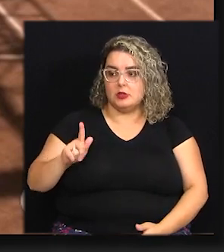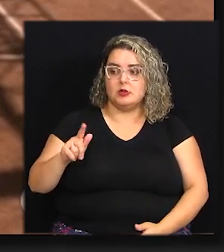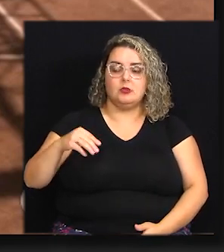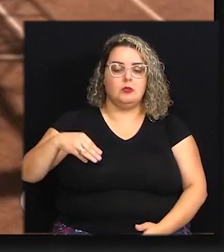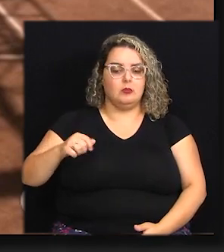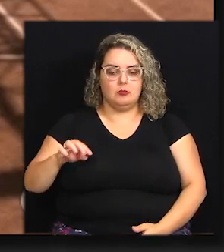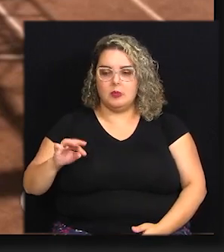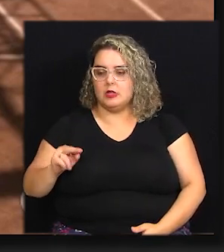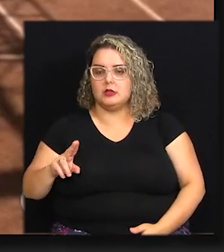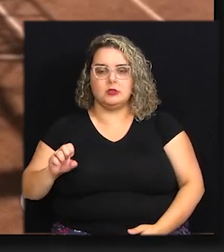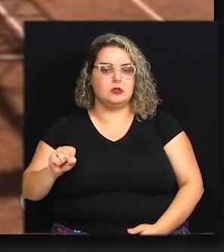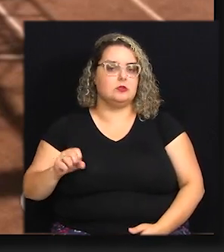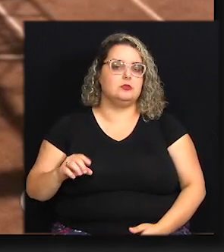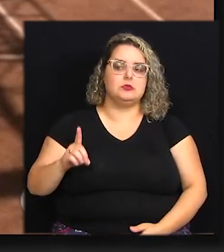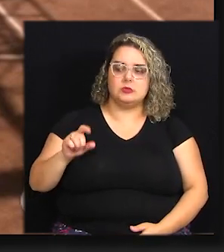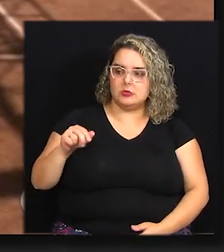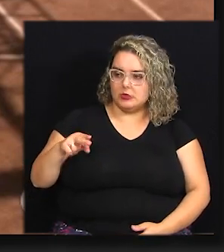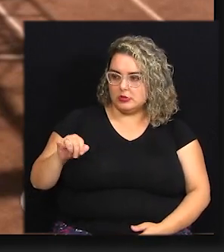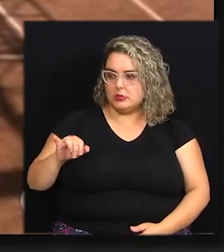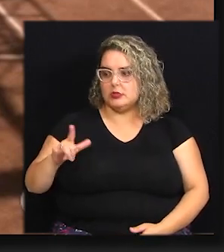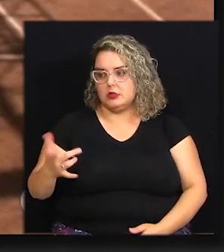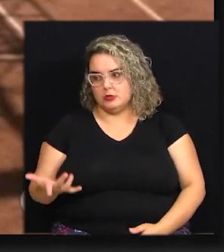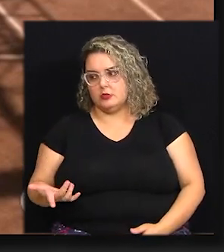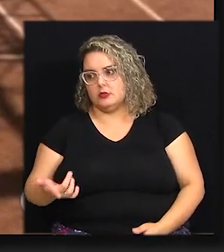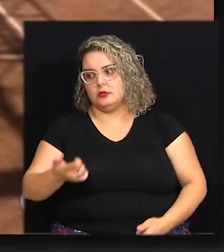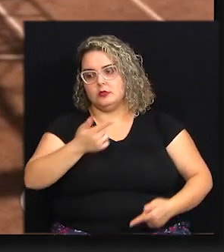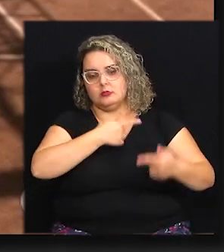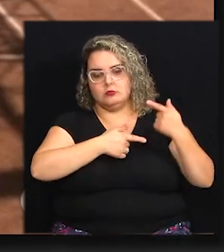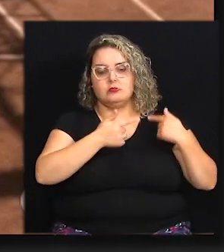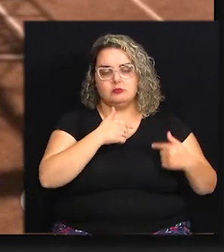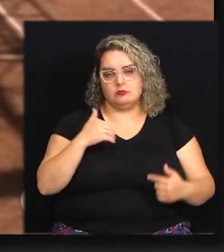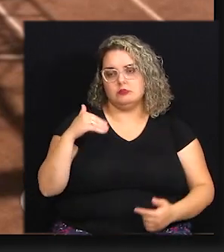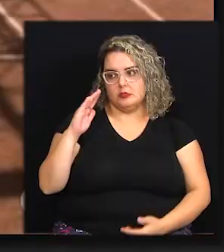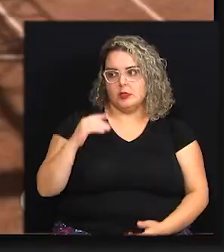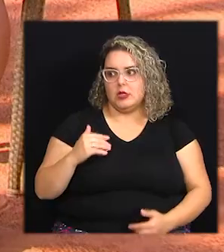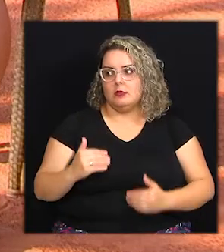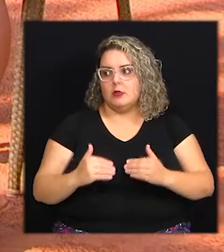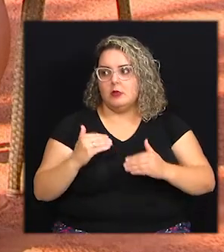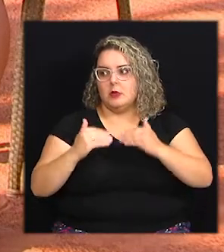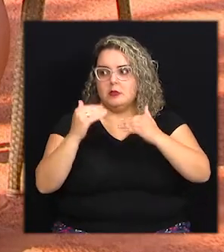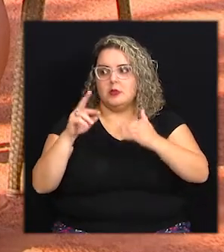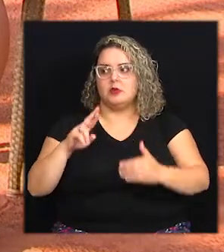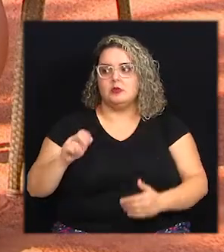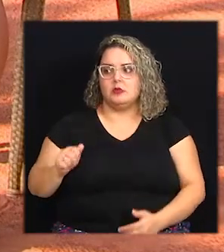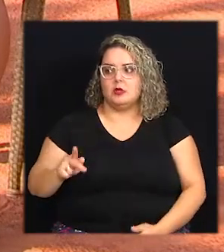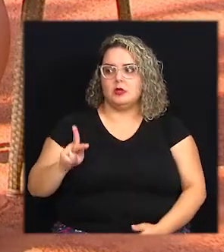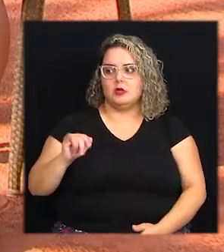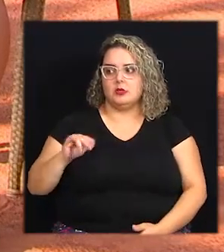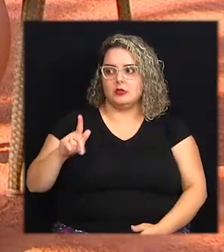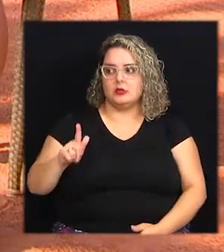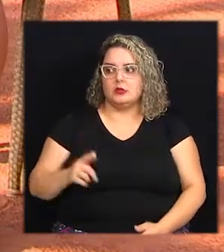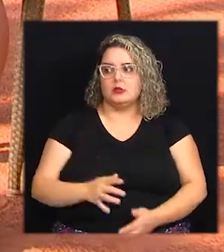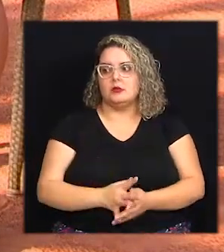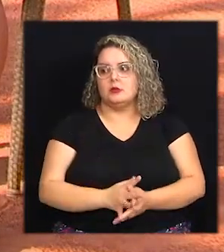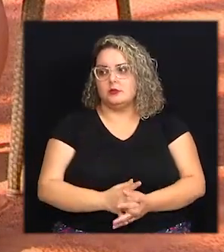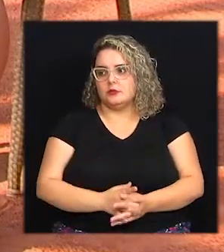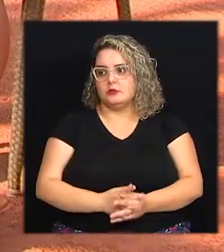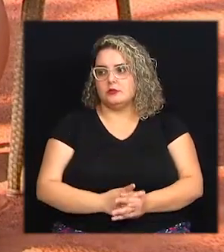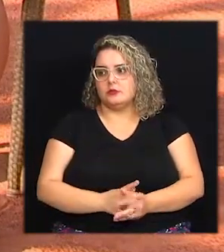O Matheus, o Felipe, o Daniel, que apesar de já ser mais velho, ainda está crescendo cada vez mais no ranking.